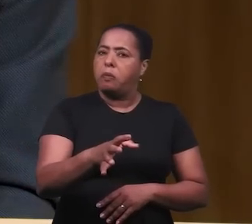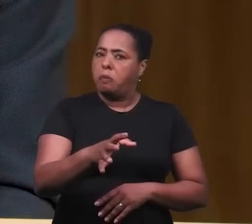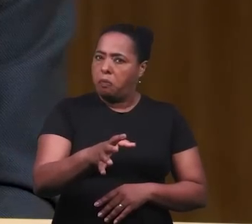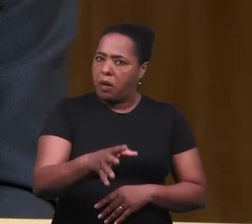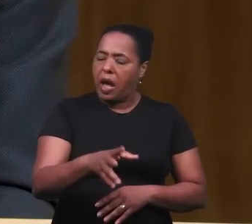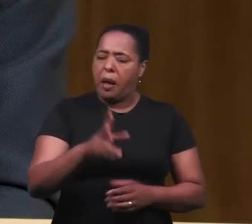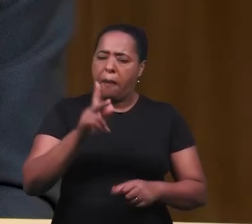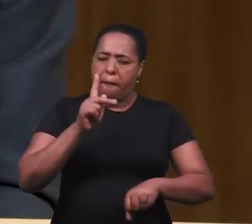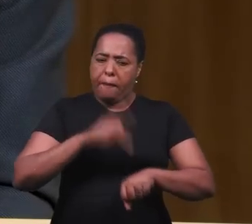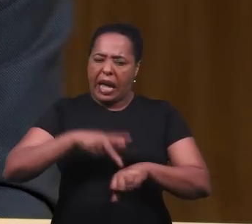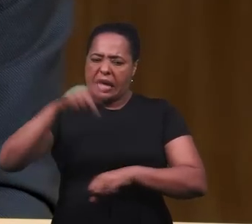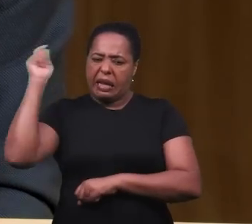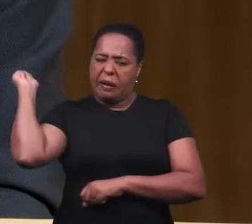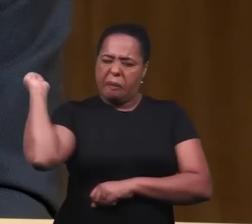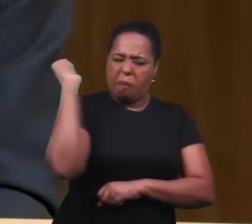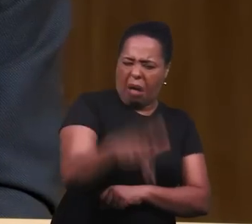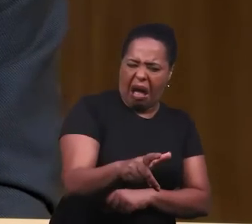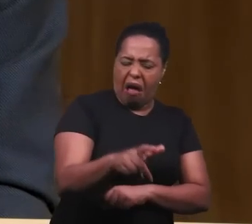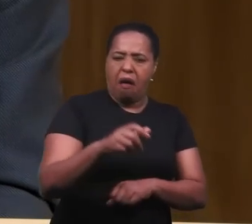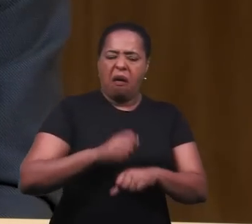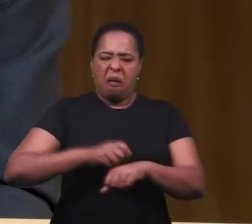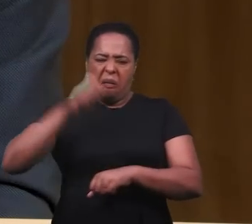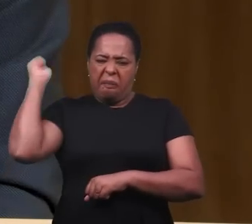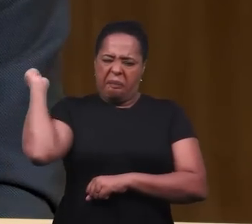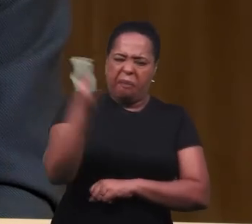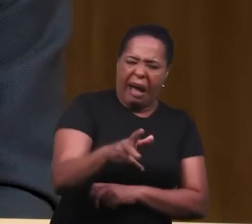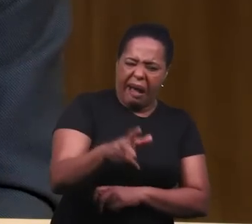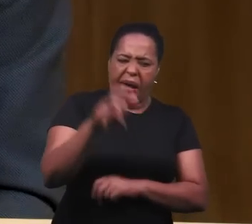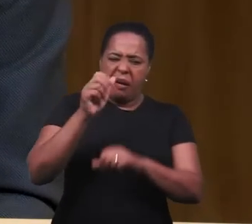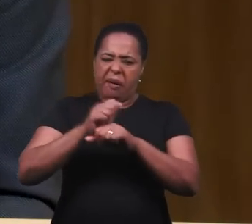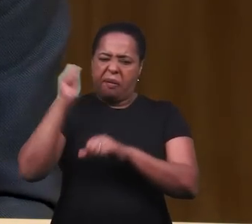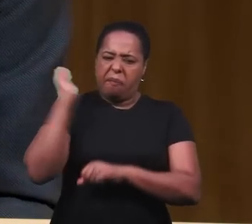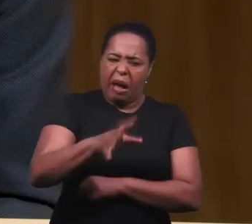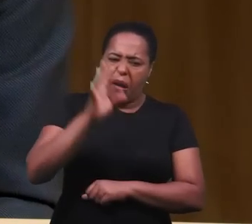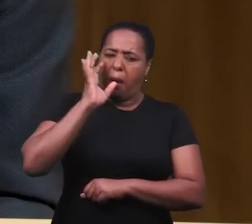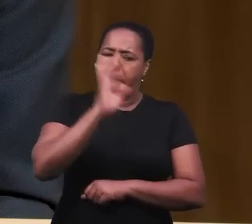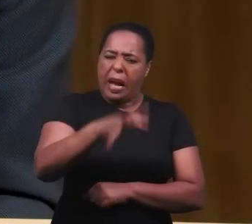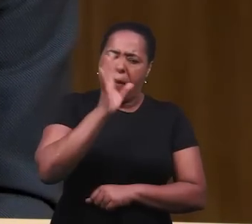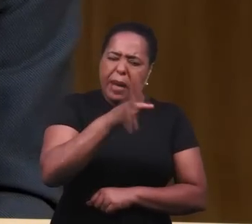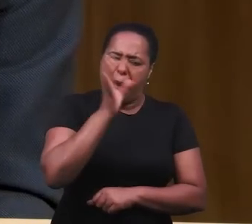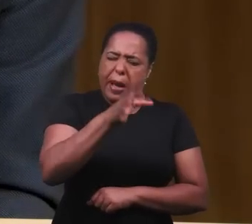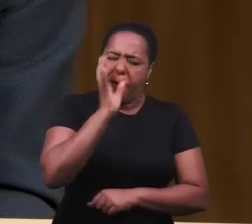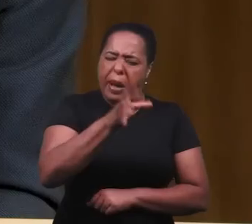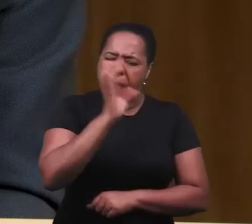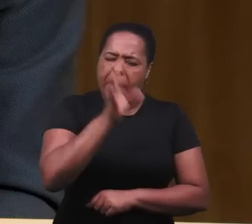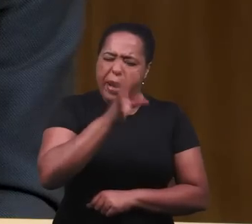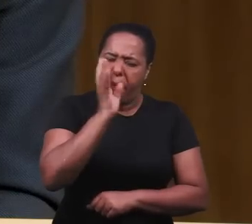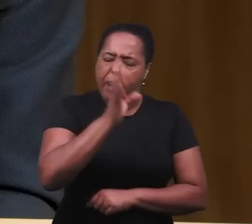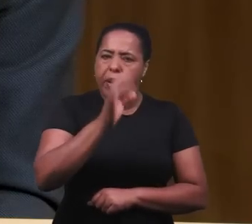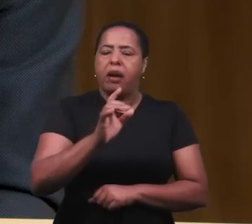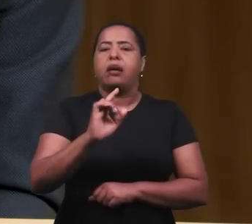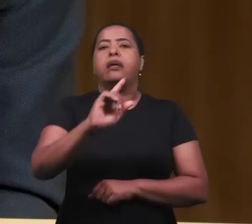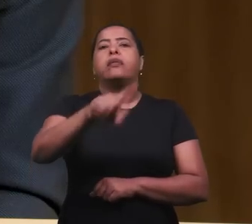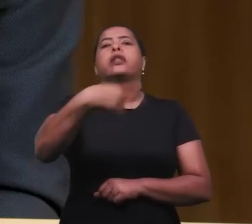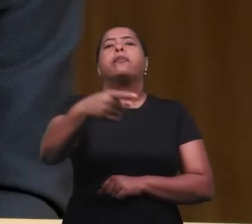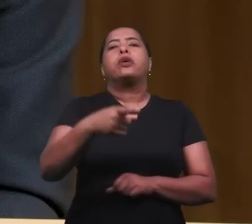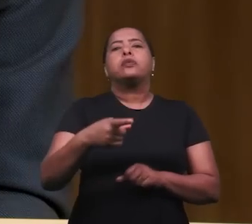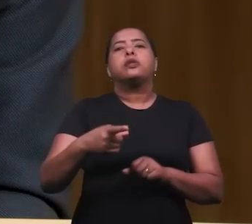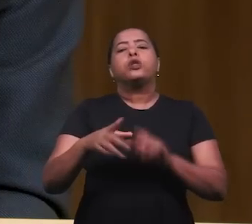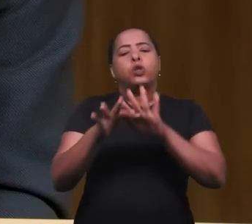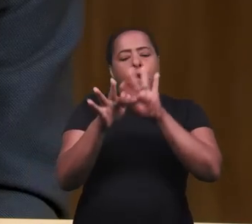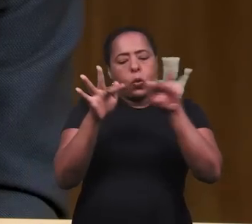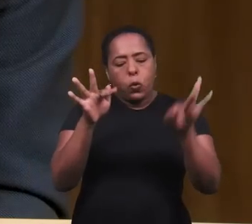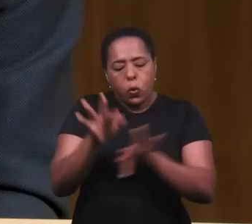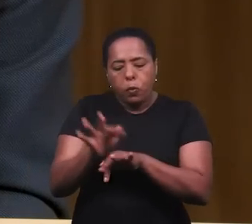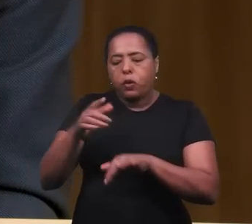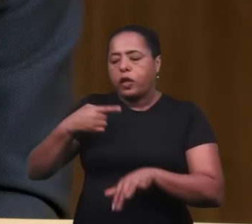vai chegar o tempo de você ter que colher essa pedra e você vai ter que ser humilde para poder pedir desculpa. Olha, eu errei